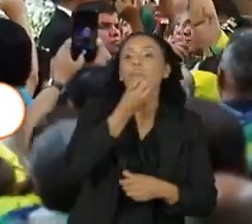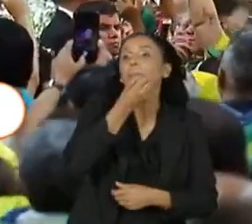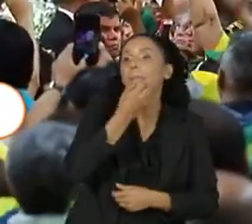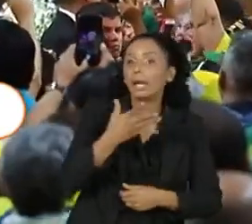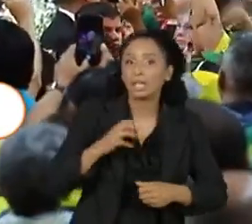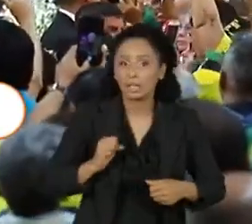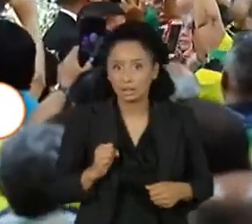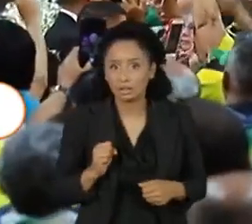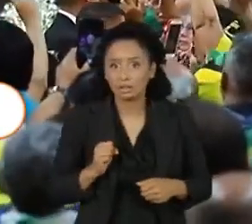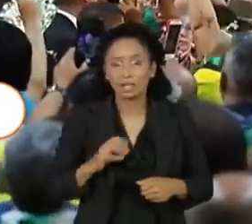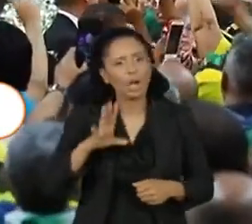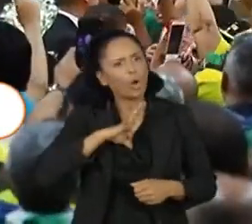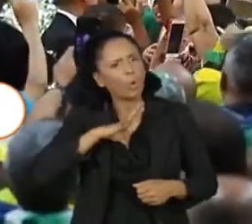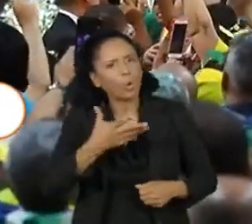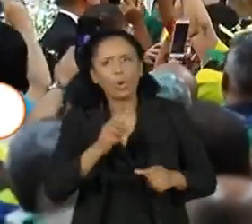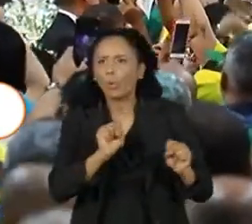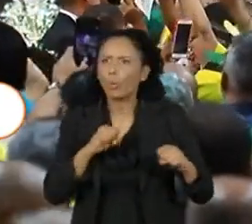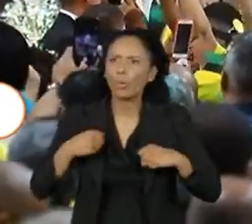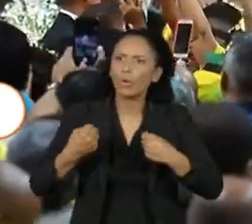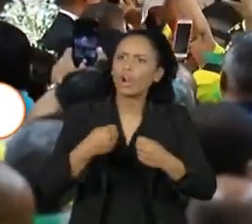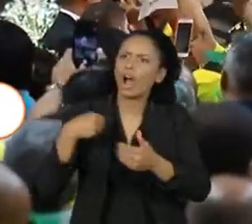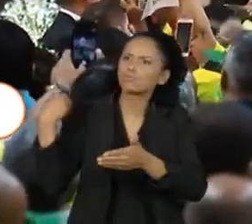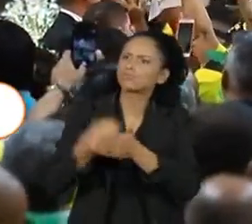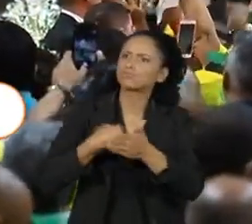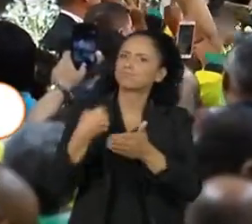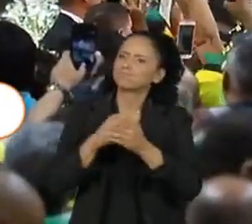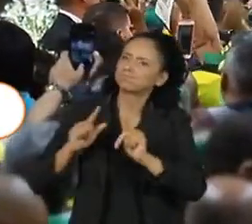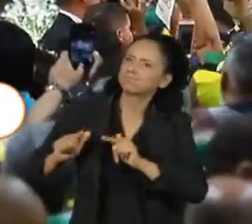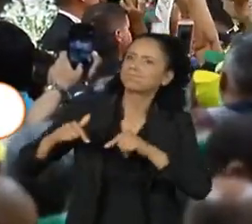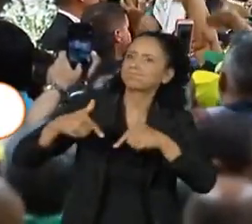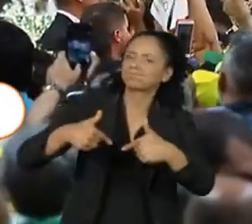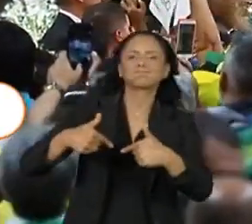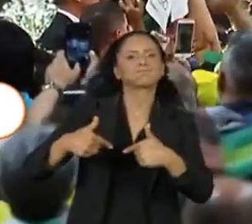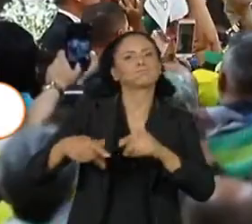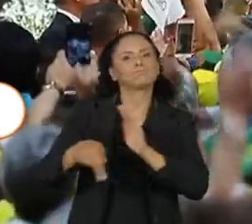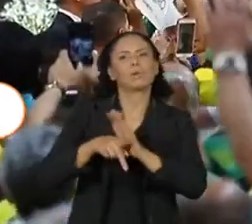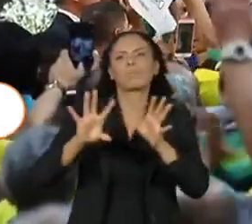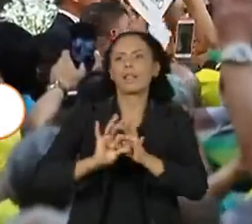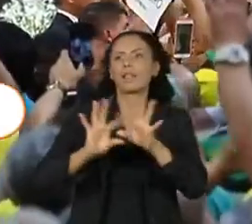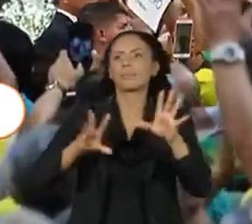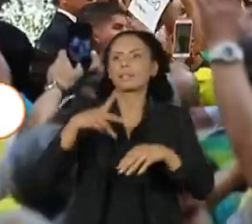temos disposição para lutar pela nossa liberdade, pela nossa pátria.